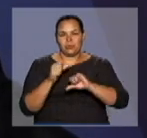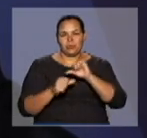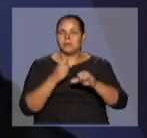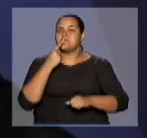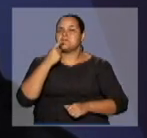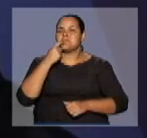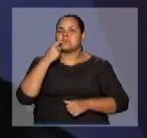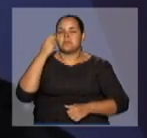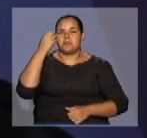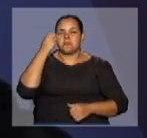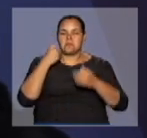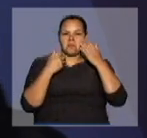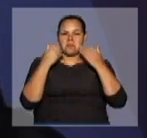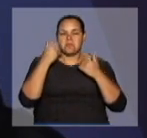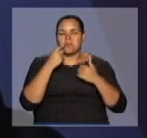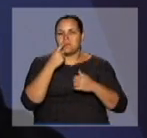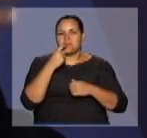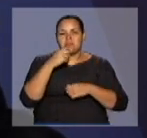alterações hemorrágicas,